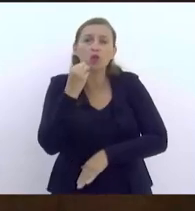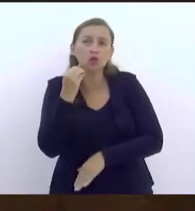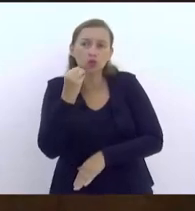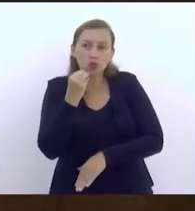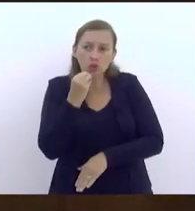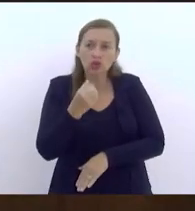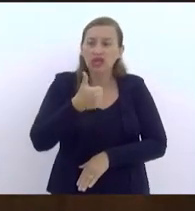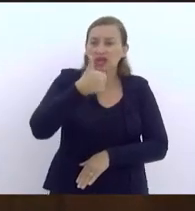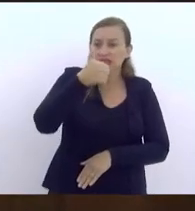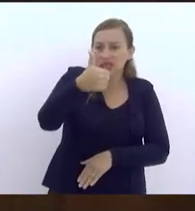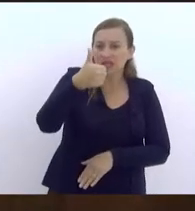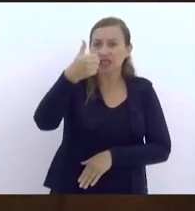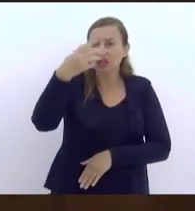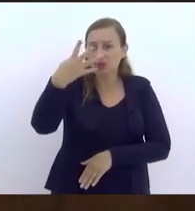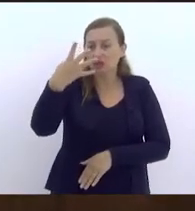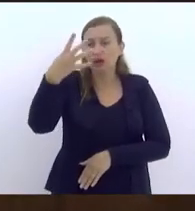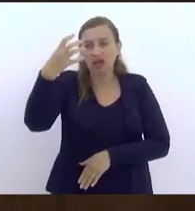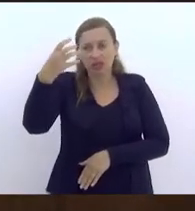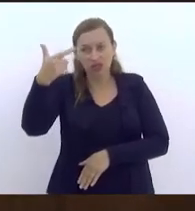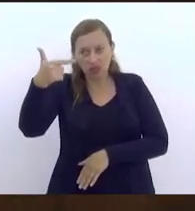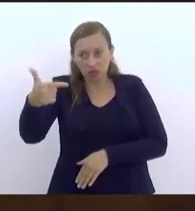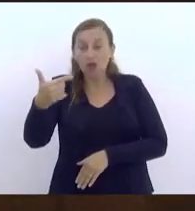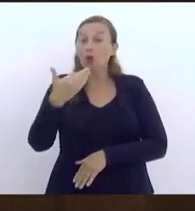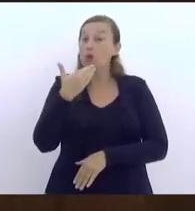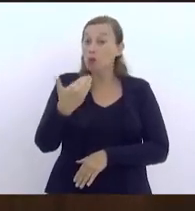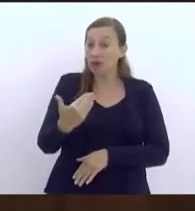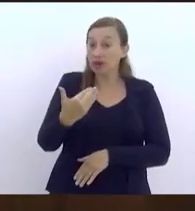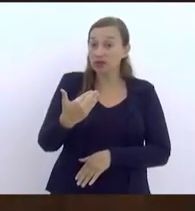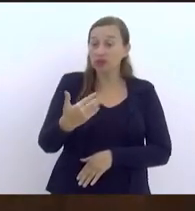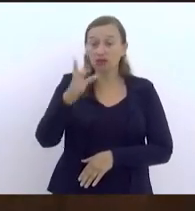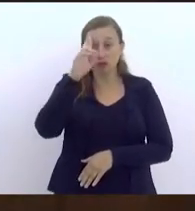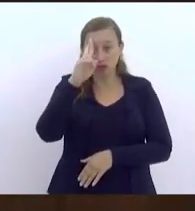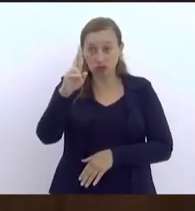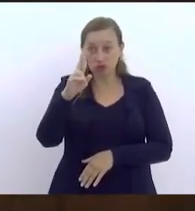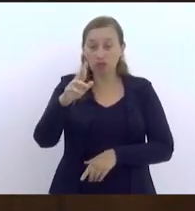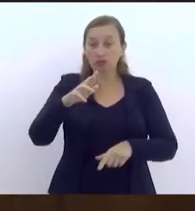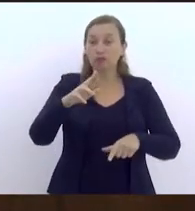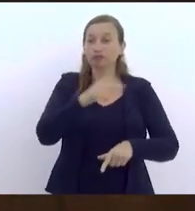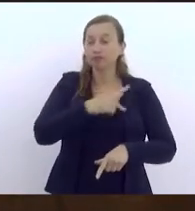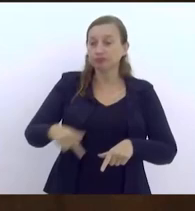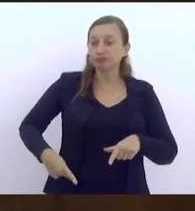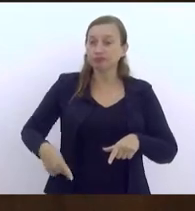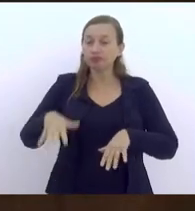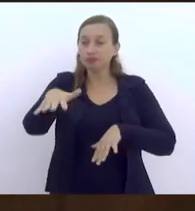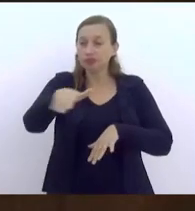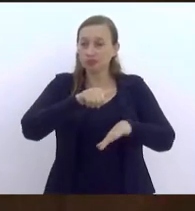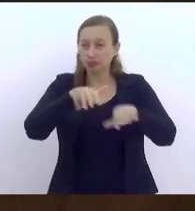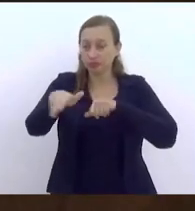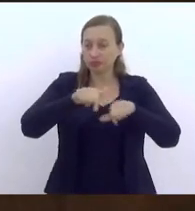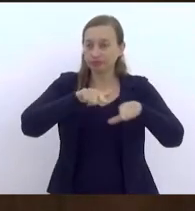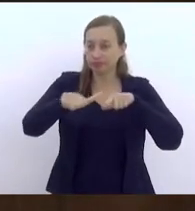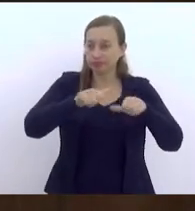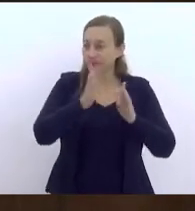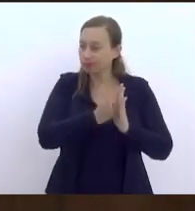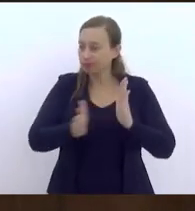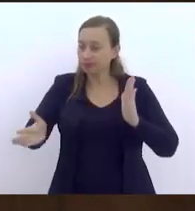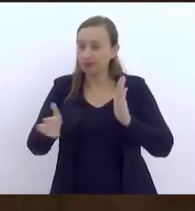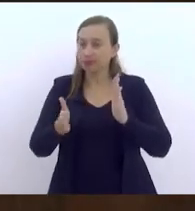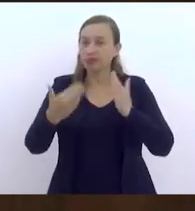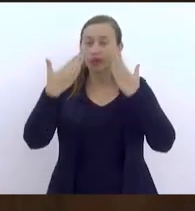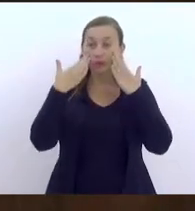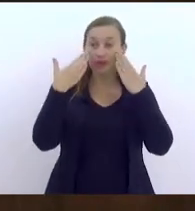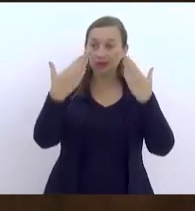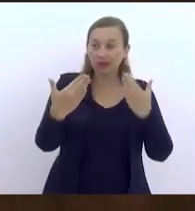do 142 do regimento, eu peço que Vossa Excelência chame os trabalhos à ordem para que nós possamos apresentar a prejudicabilidade pela